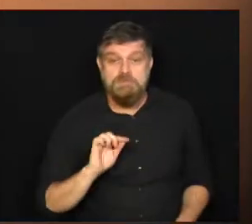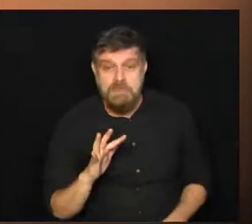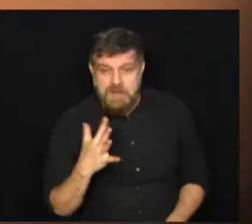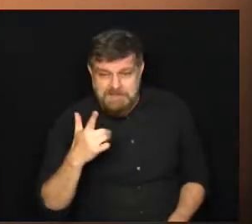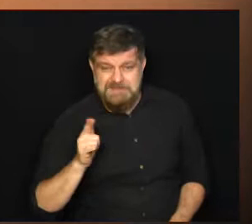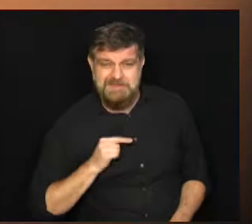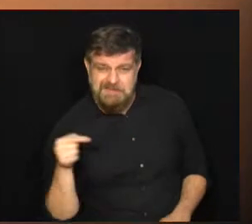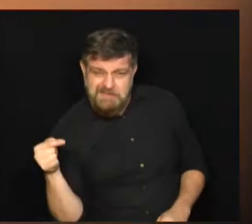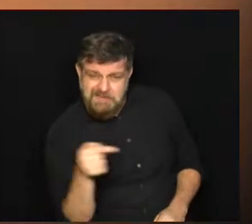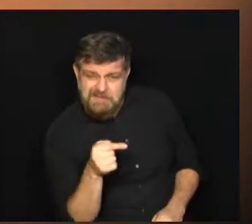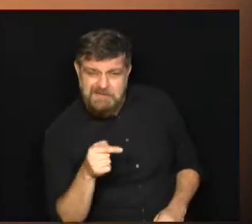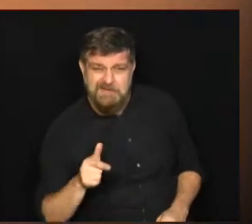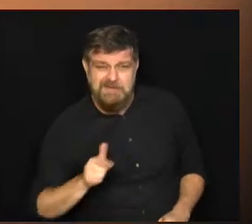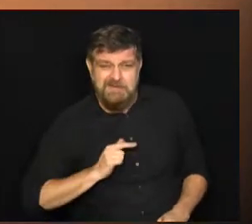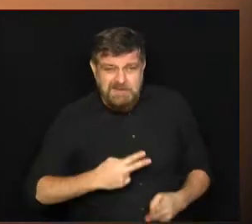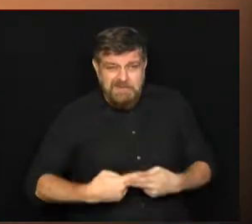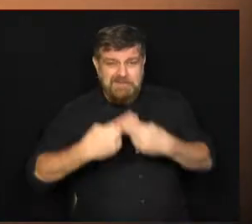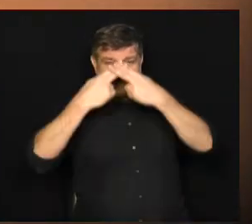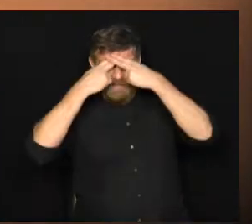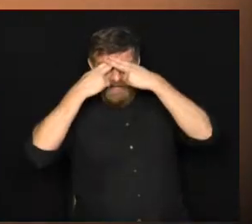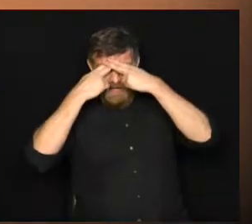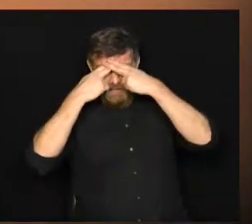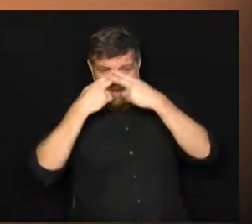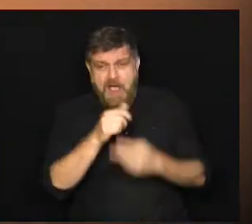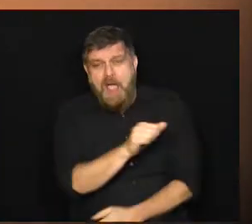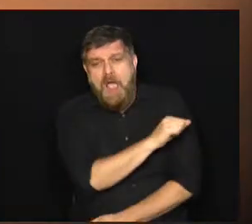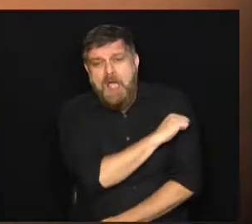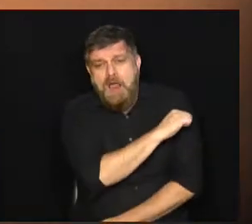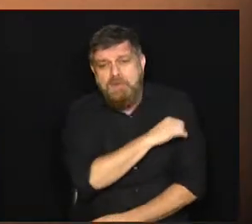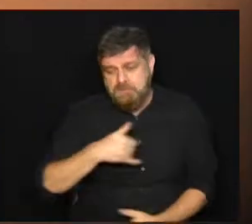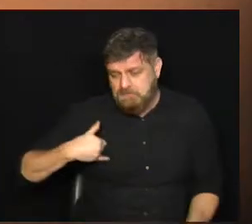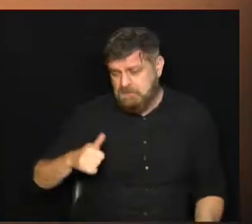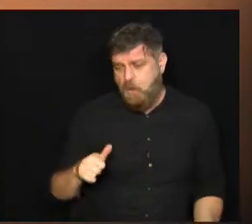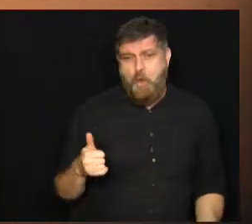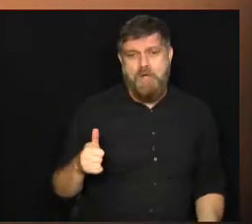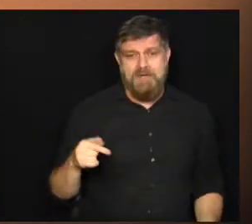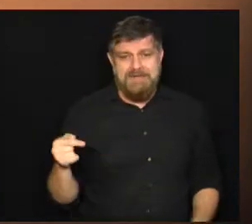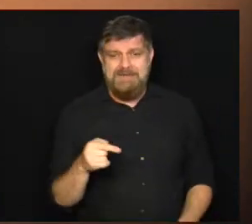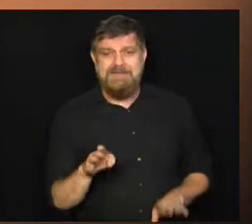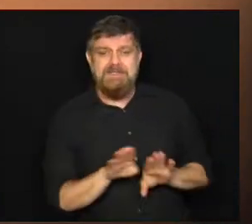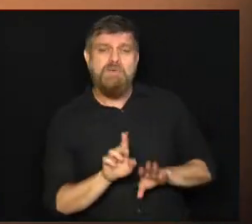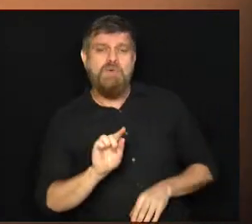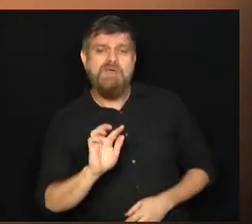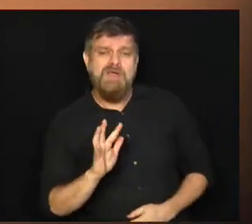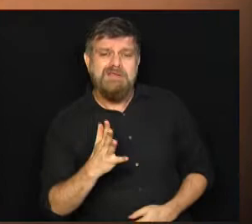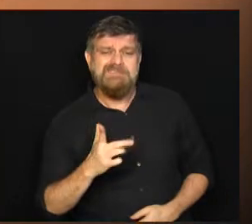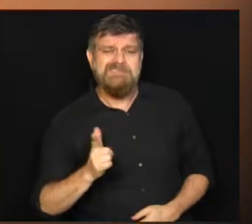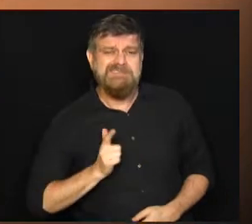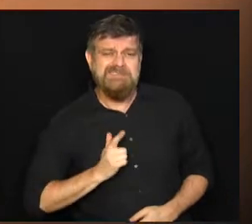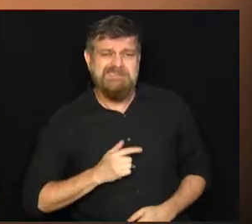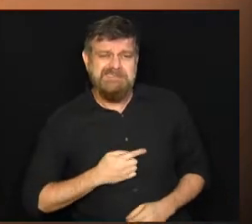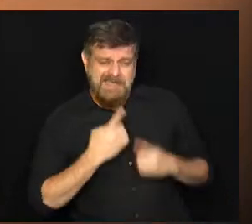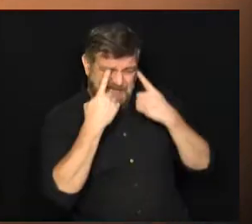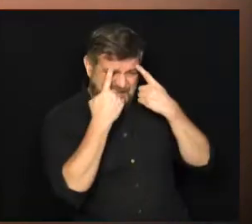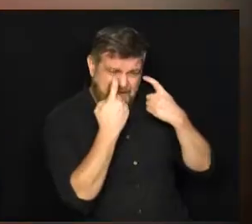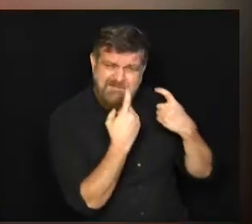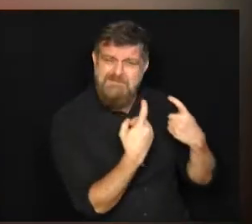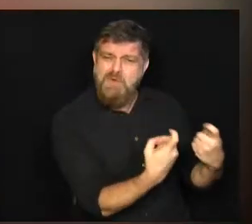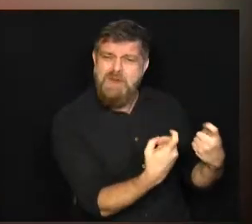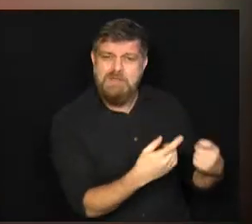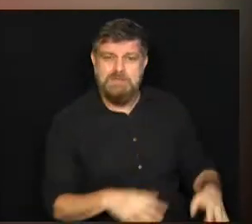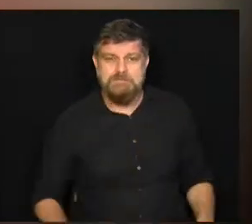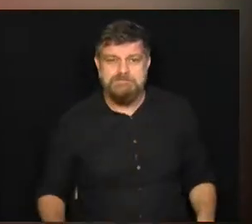além de gerar um trauma, né, nessa criança, também ela foi uma forma muito agressiva e violenta, né?